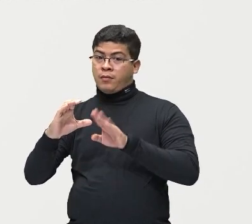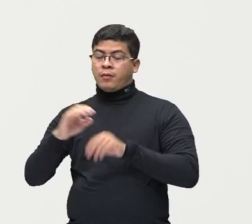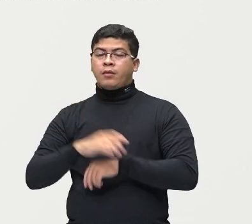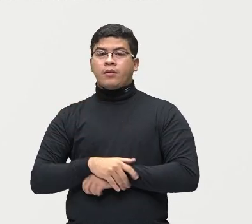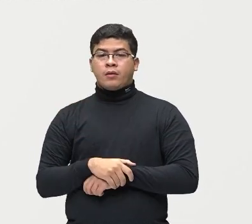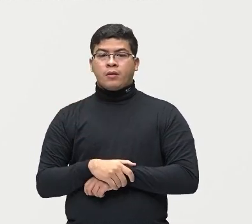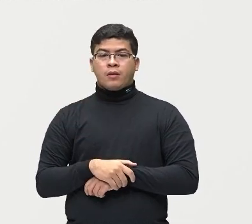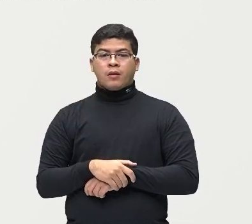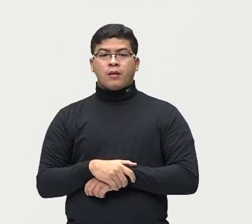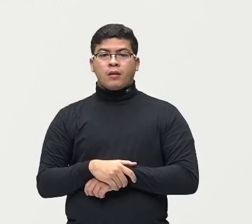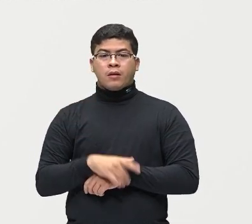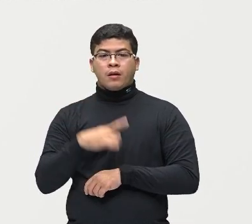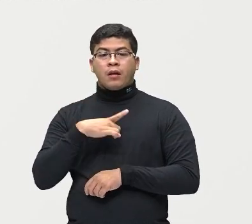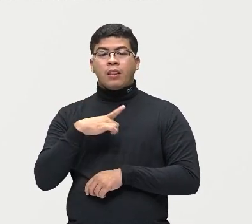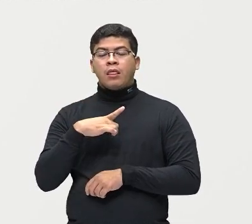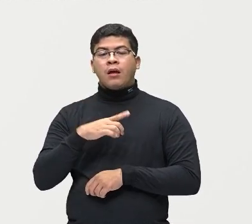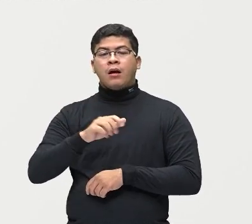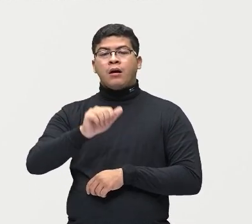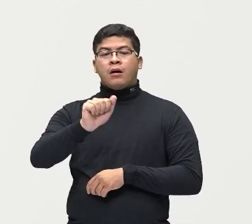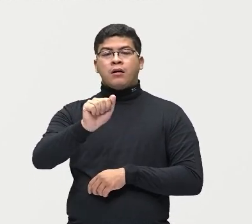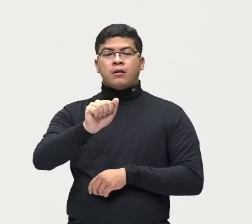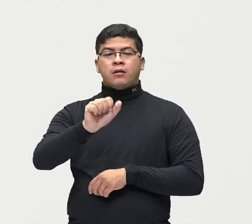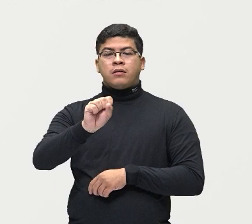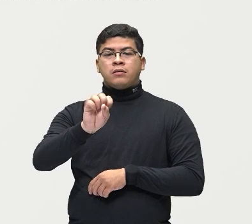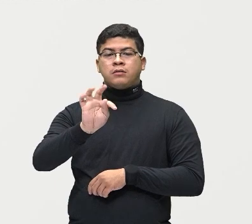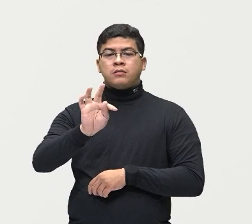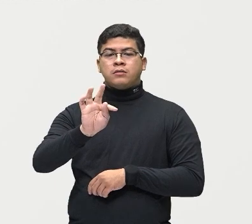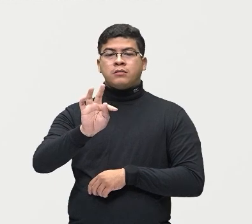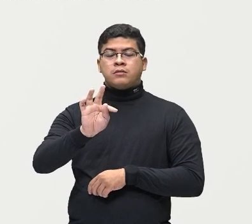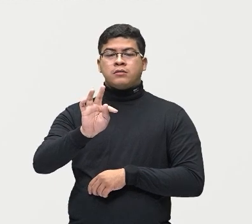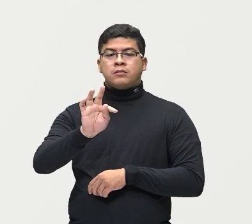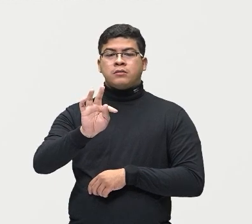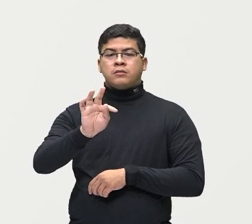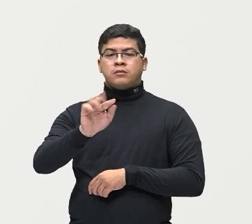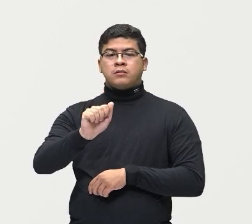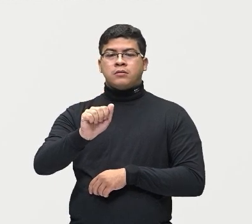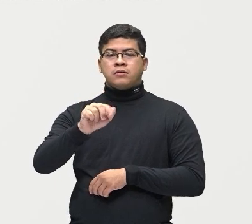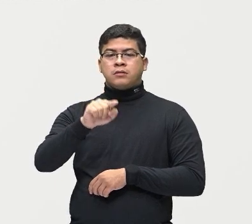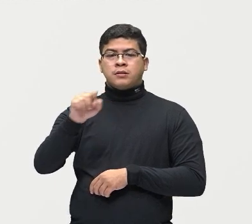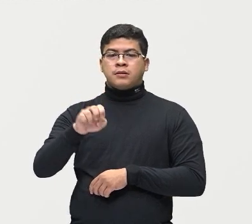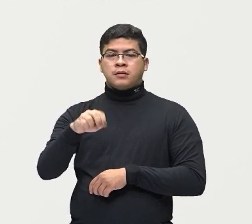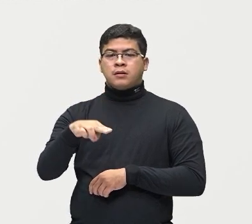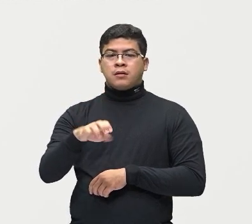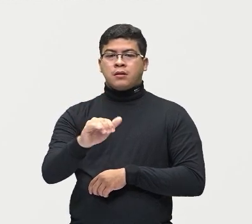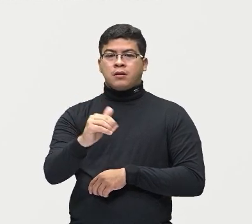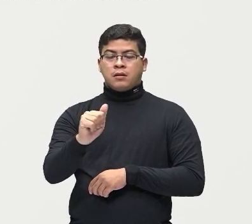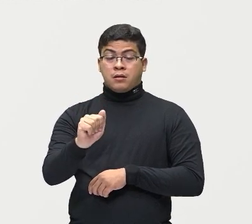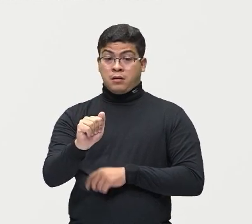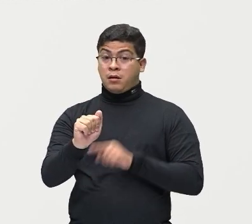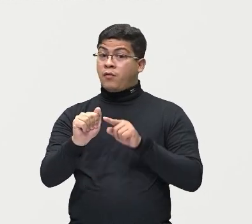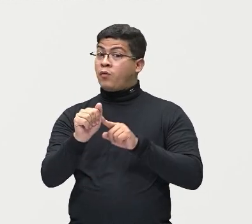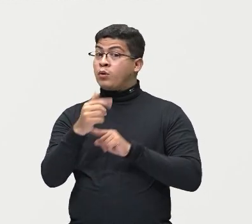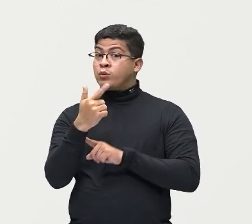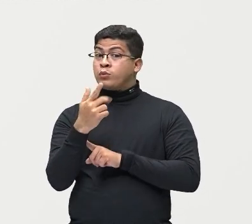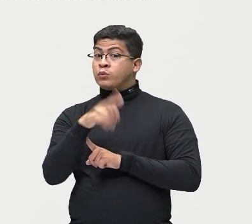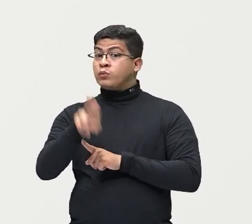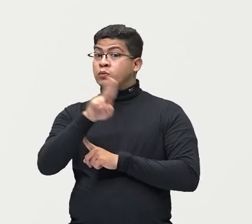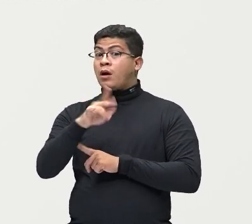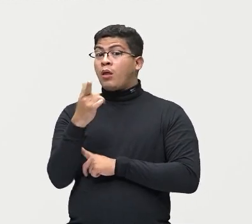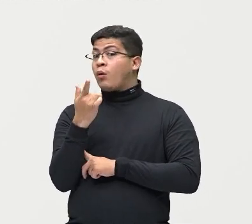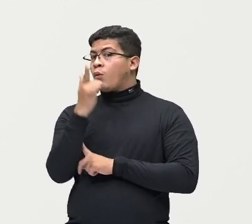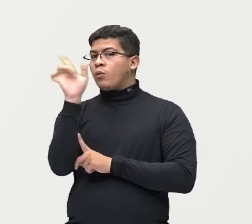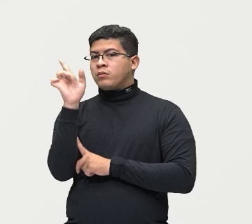da vacina AstraZeneca, uma outra técnica foi utilizada. Foi utilizado o caso